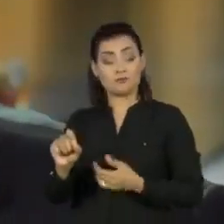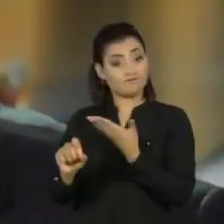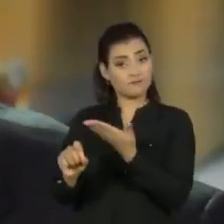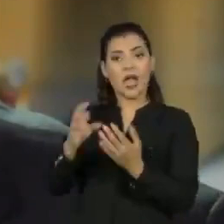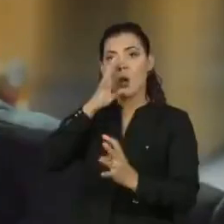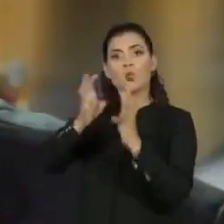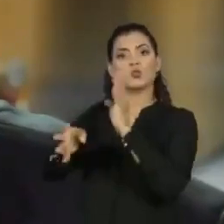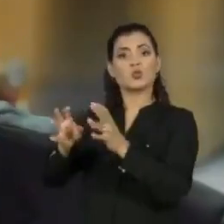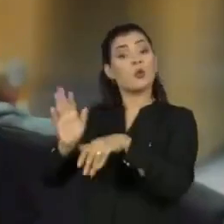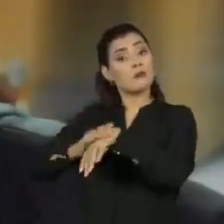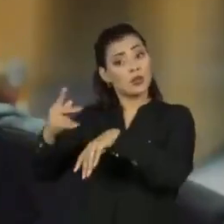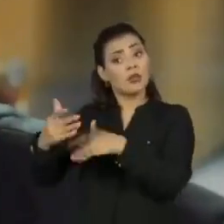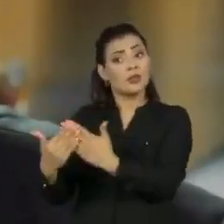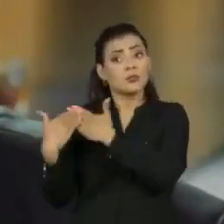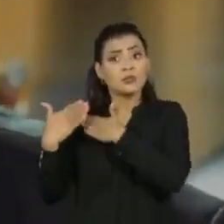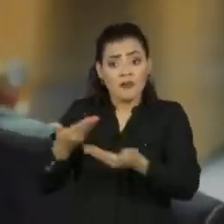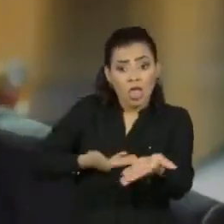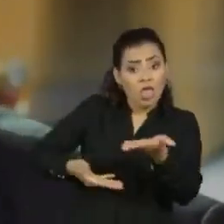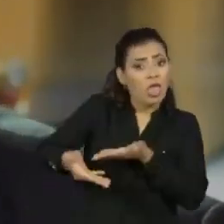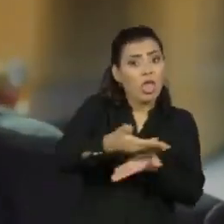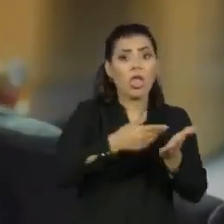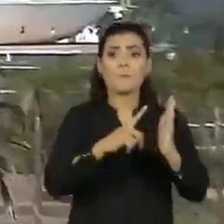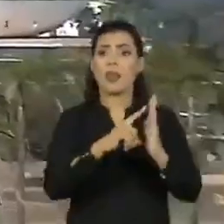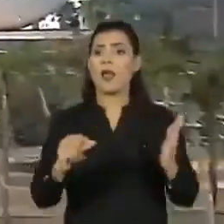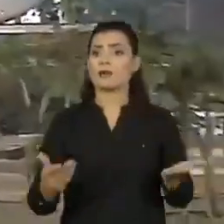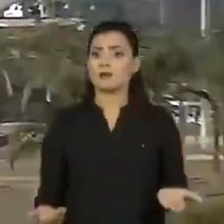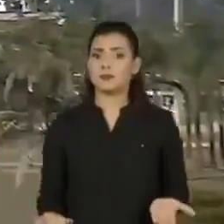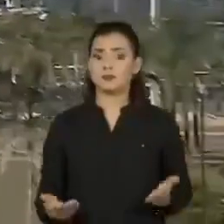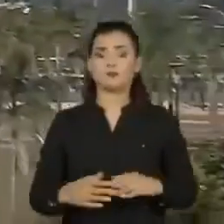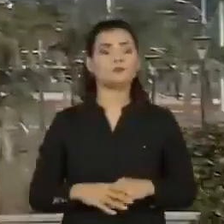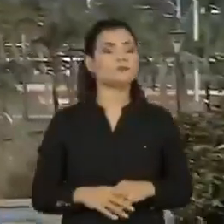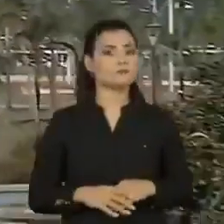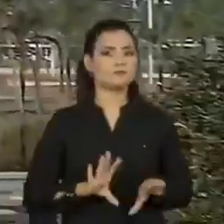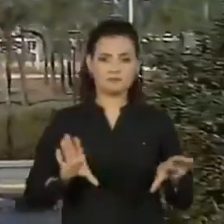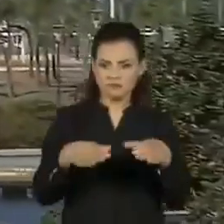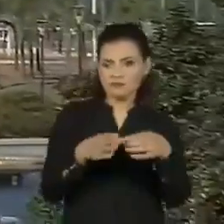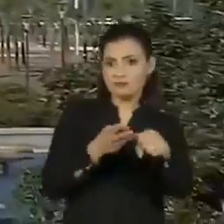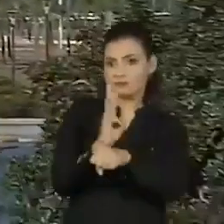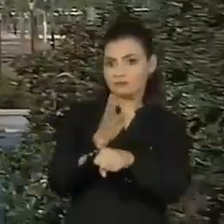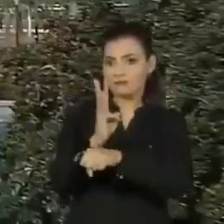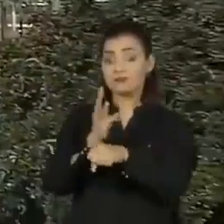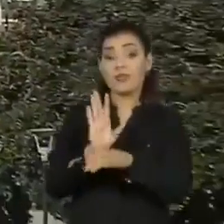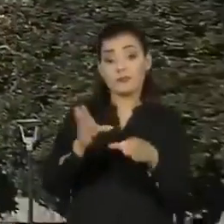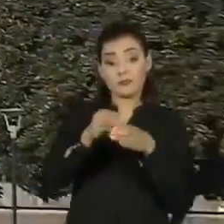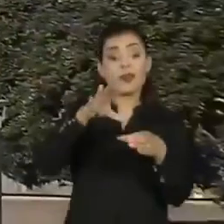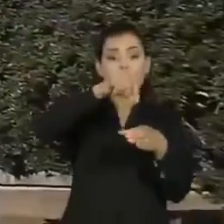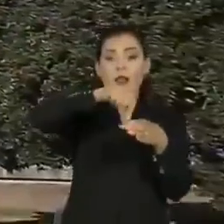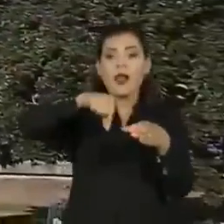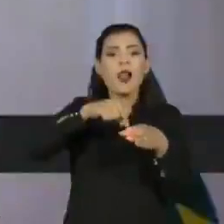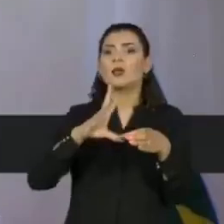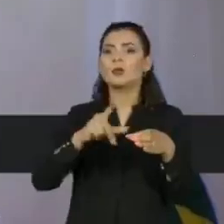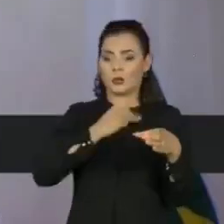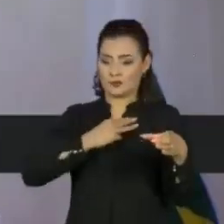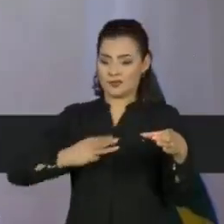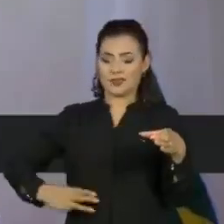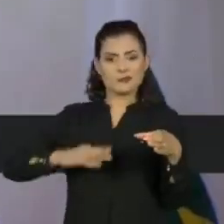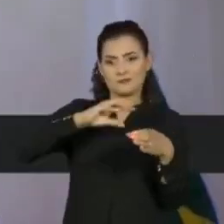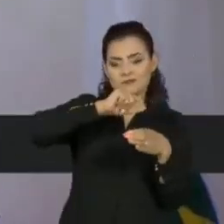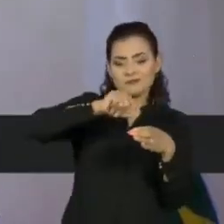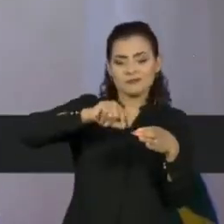Ramos responsável pela articulação política do Planalto em um grupo de WhatsApp que reúne todos os ministros